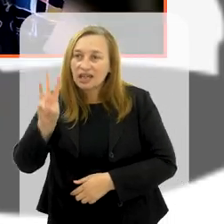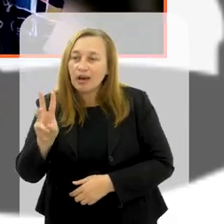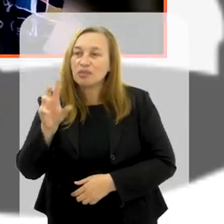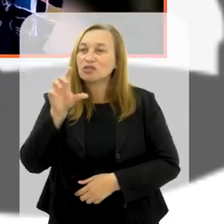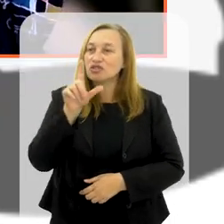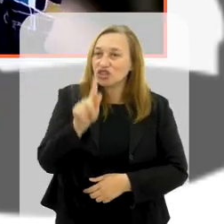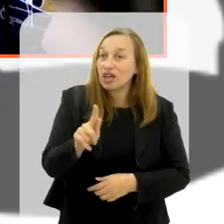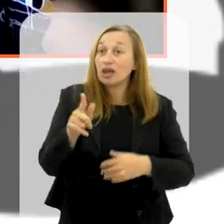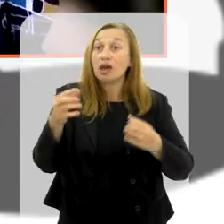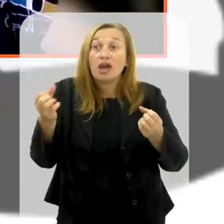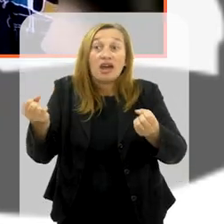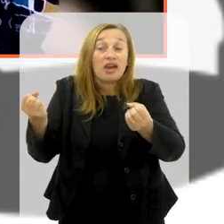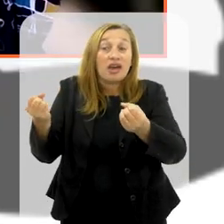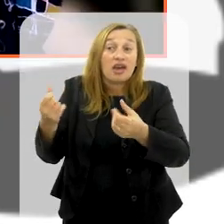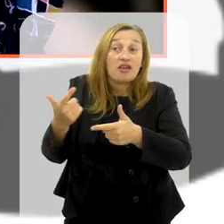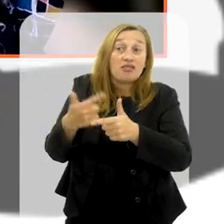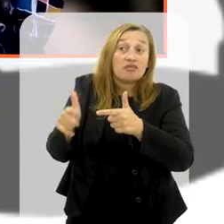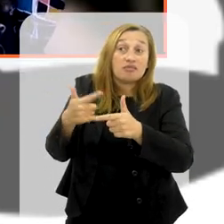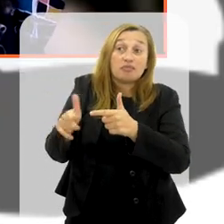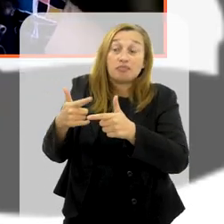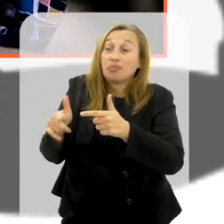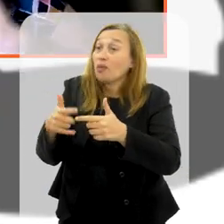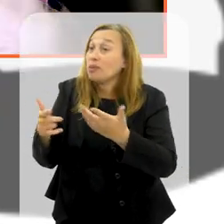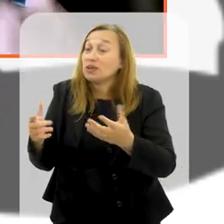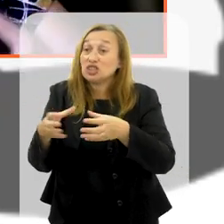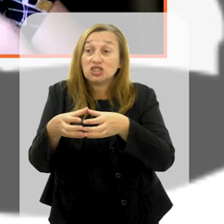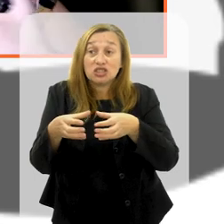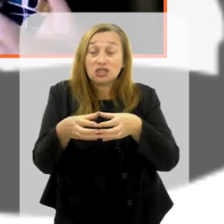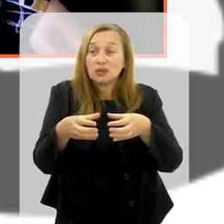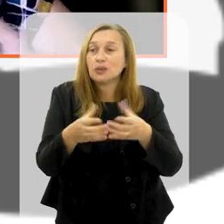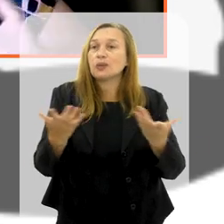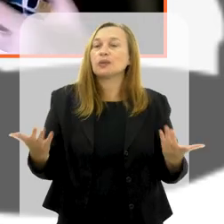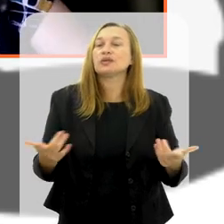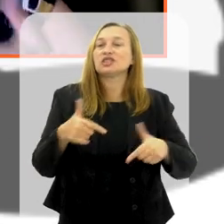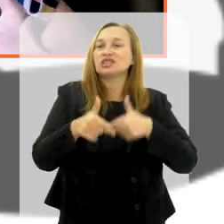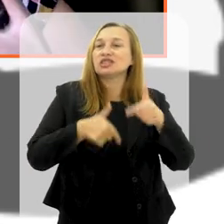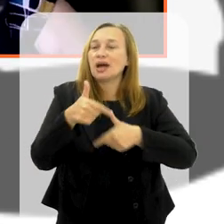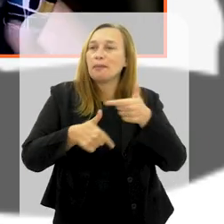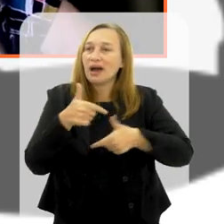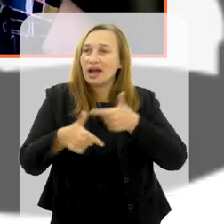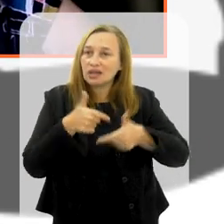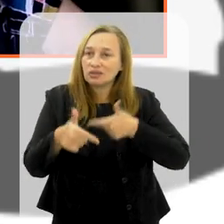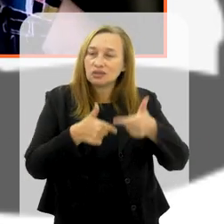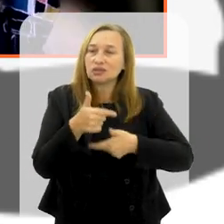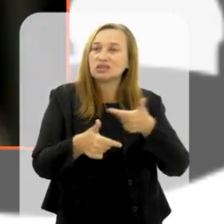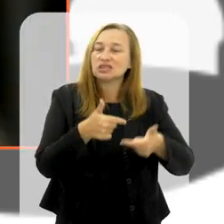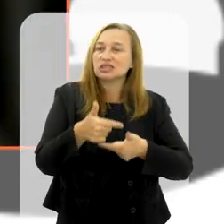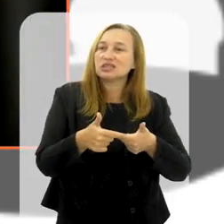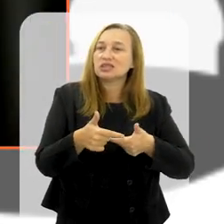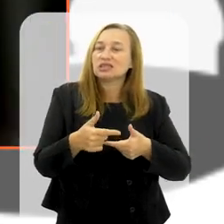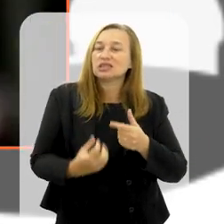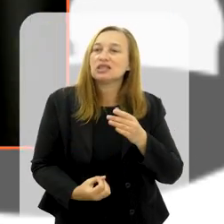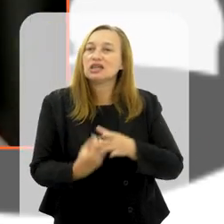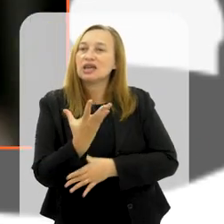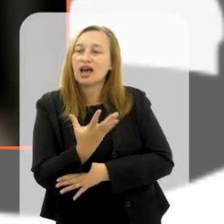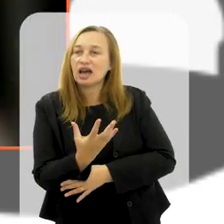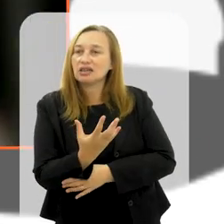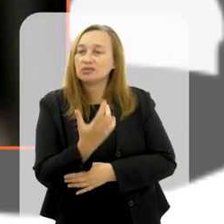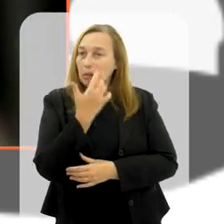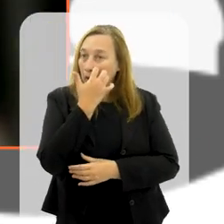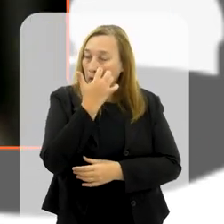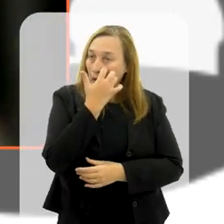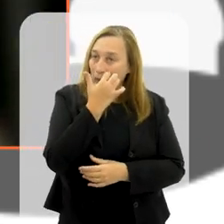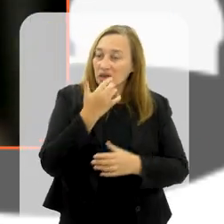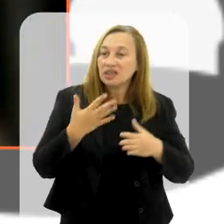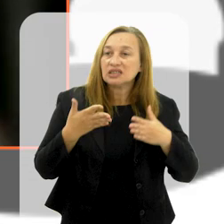letra junta. São grupos de trabalho que ficaram estabelecidos, então eles são relativamente permanentes e eles vão lidar com